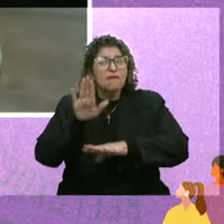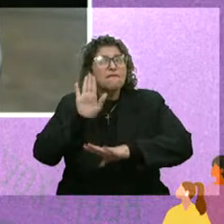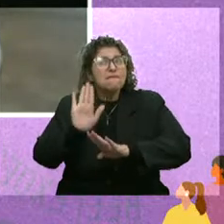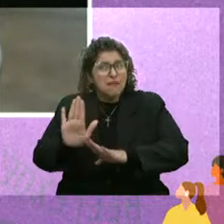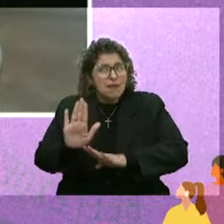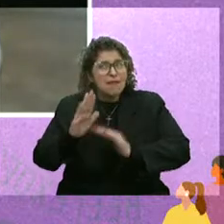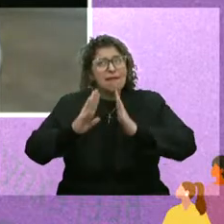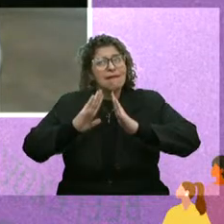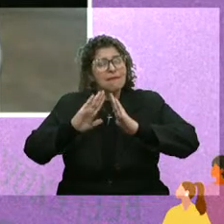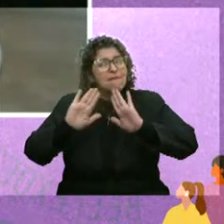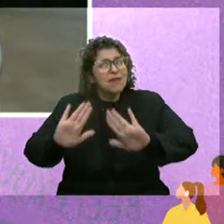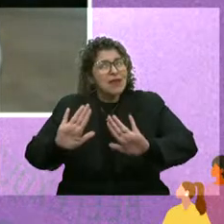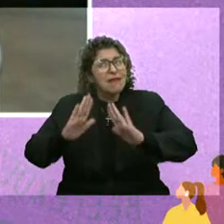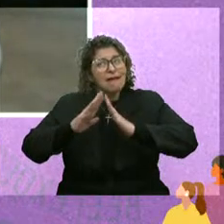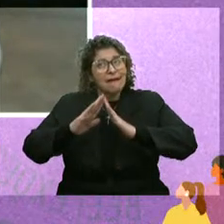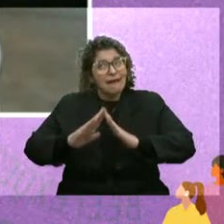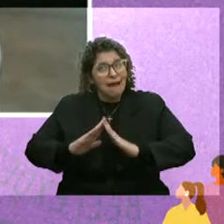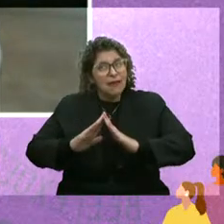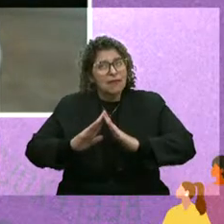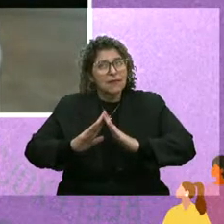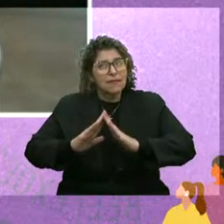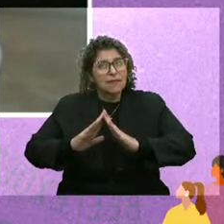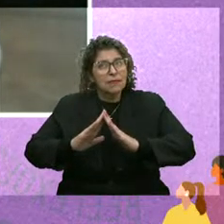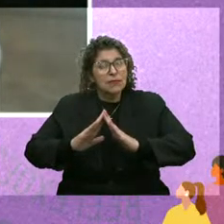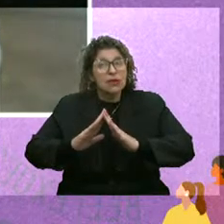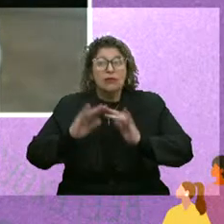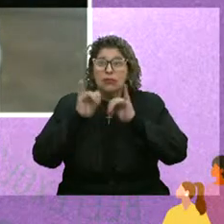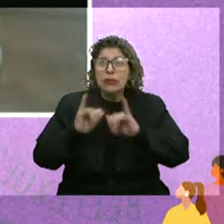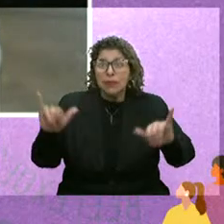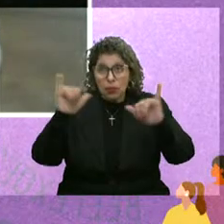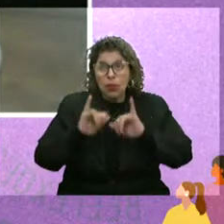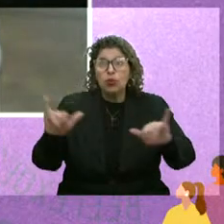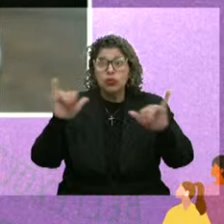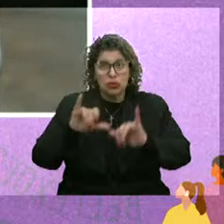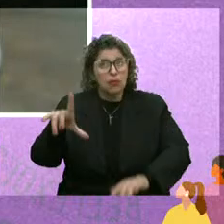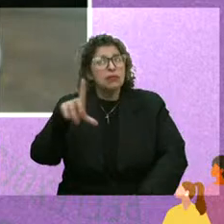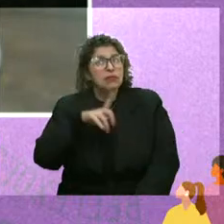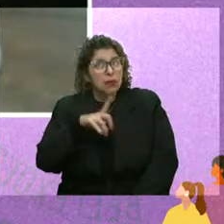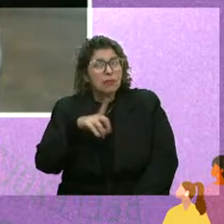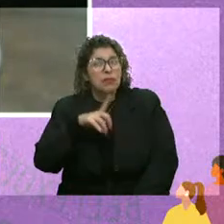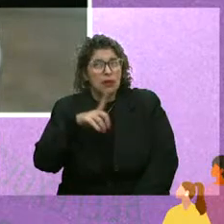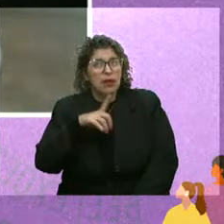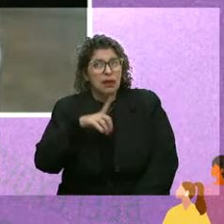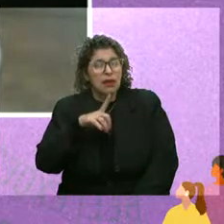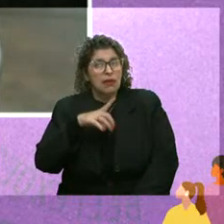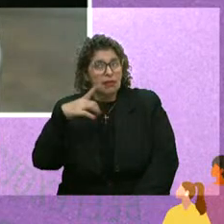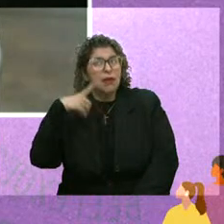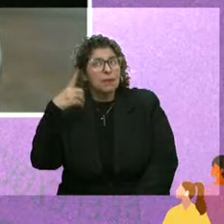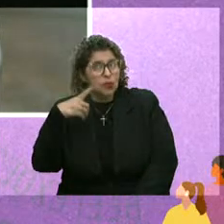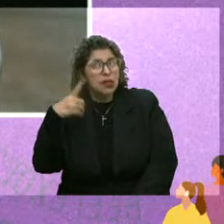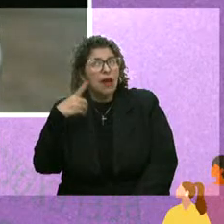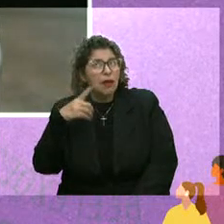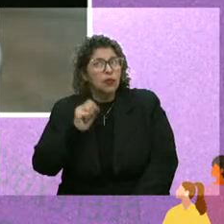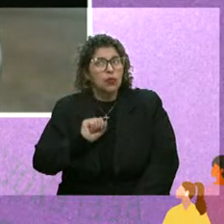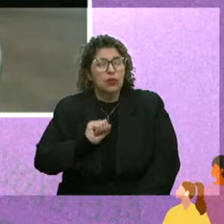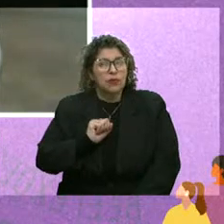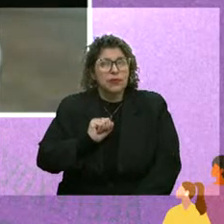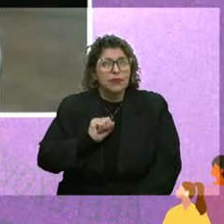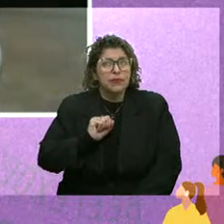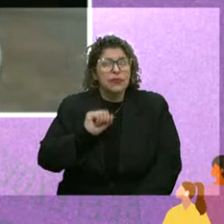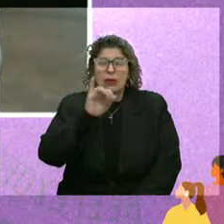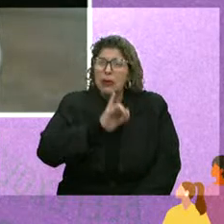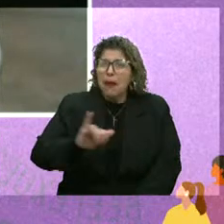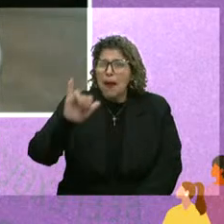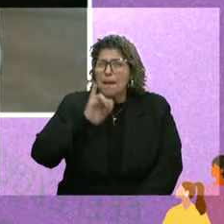protejam-se. Bom, isso teve uma repercussão também, meu prezado deputado Marrone, teve uma